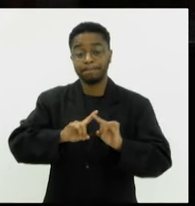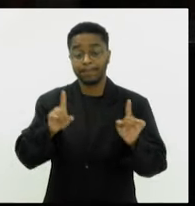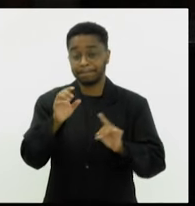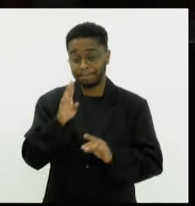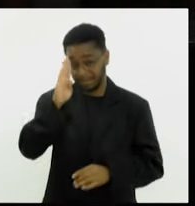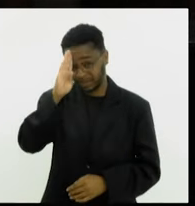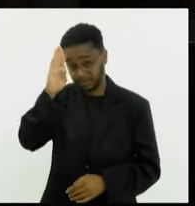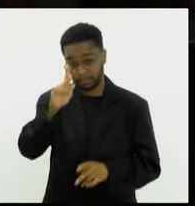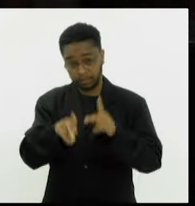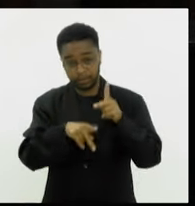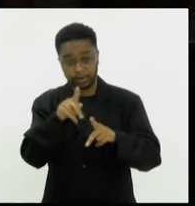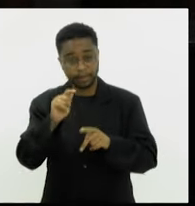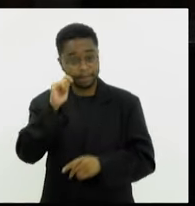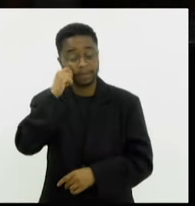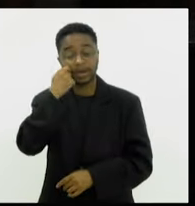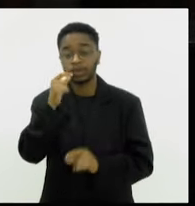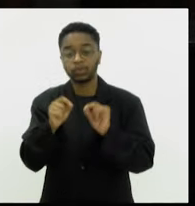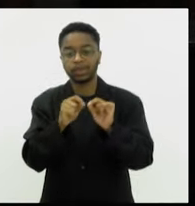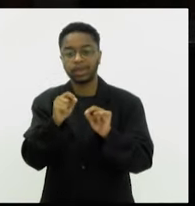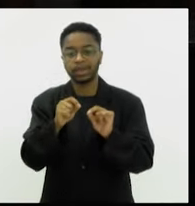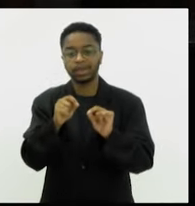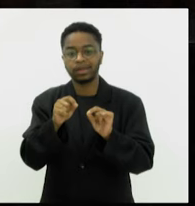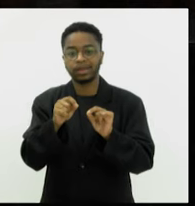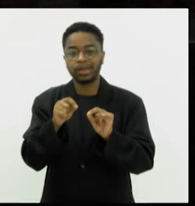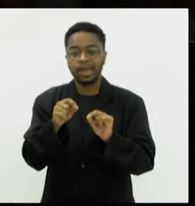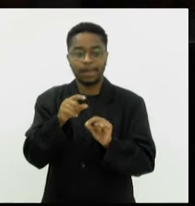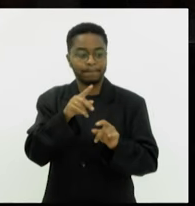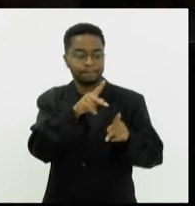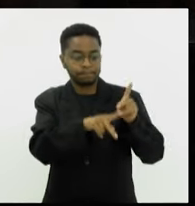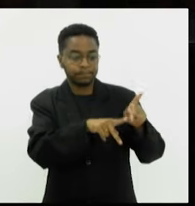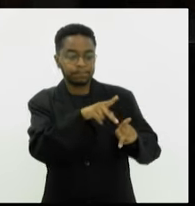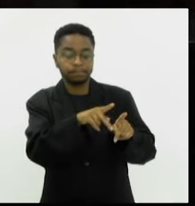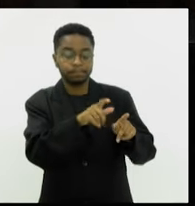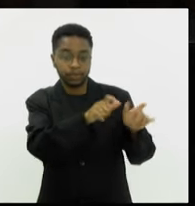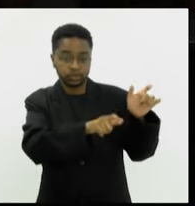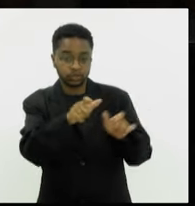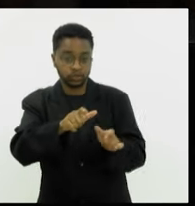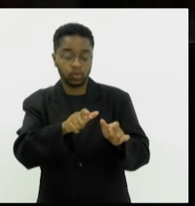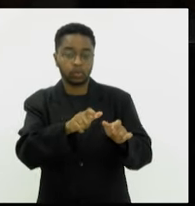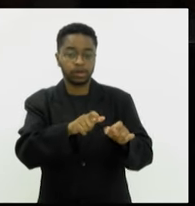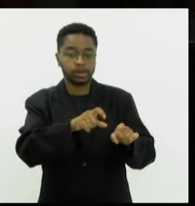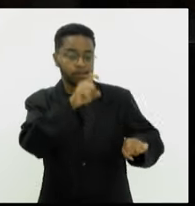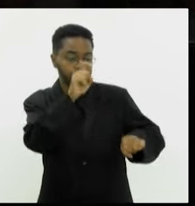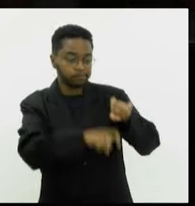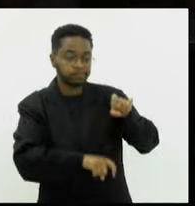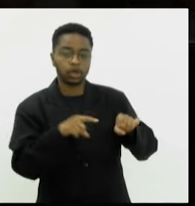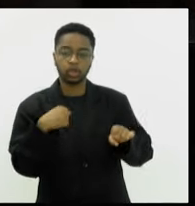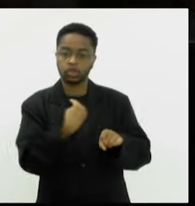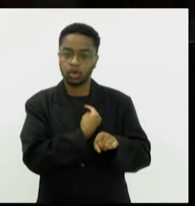população preta, veio daqueles que nos escravizaram, nos estupraram, que